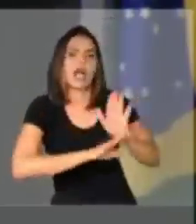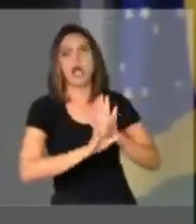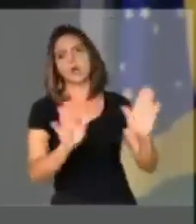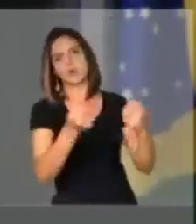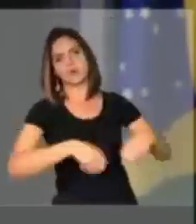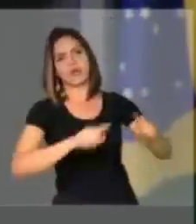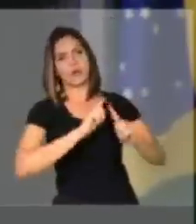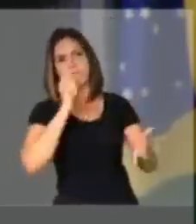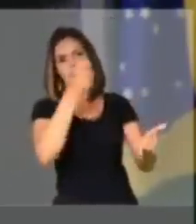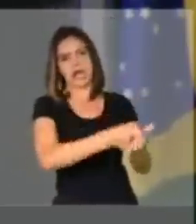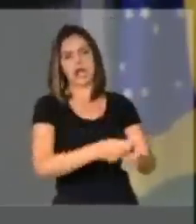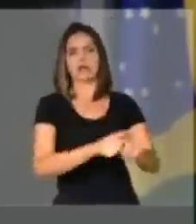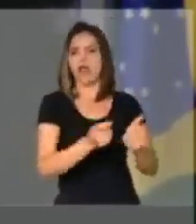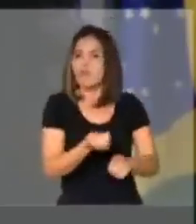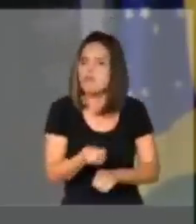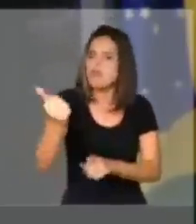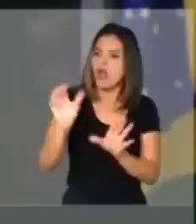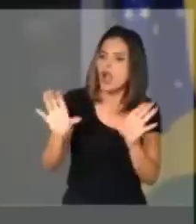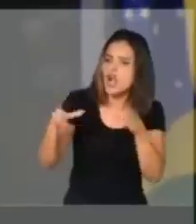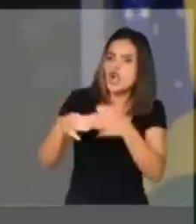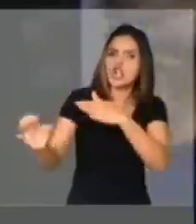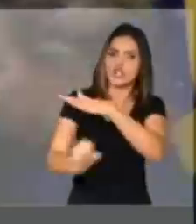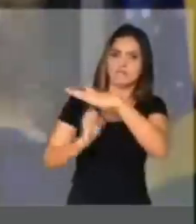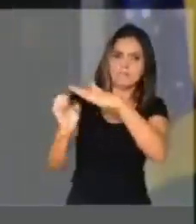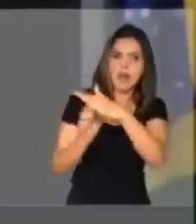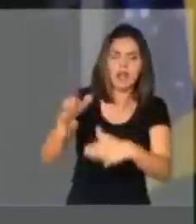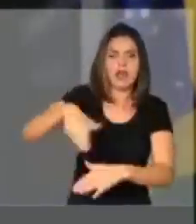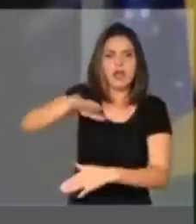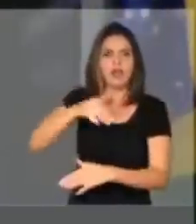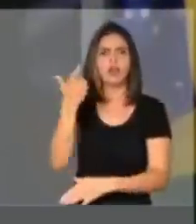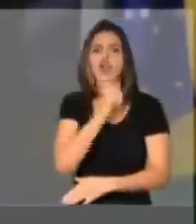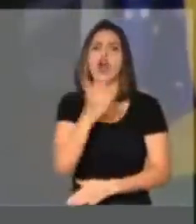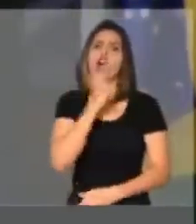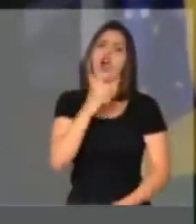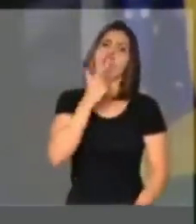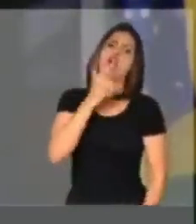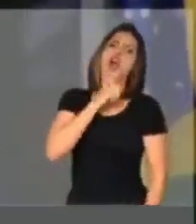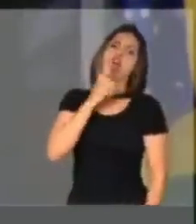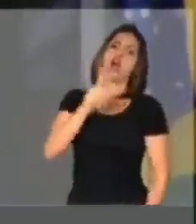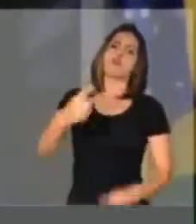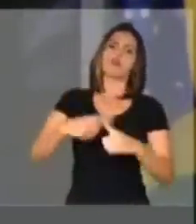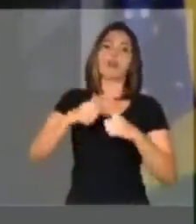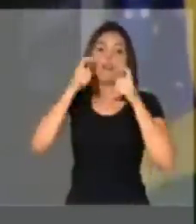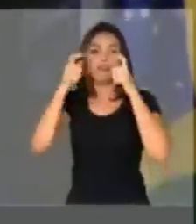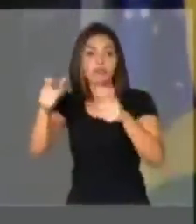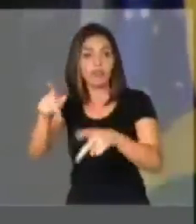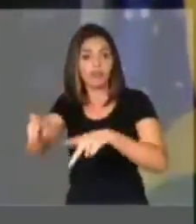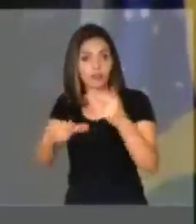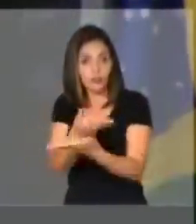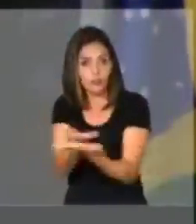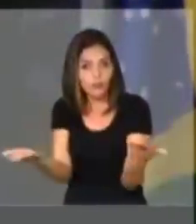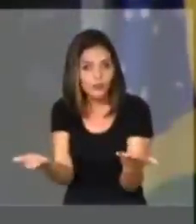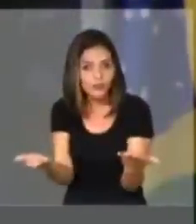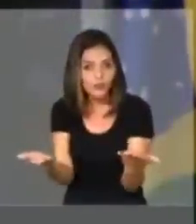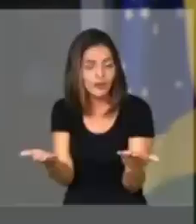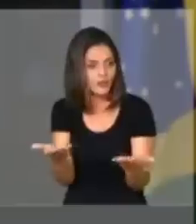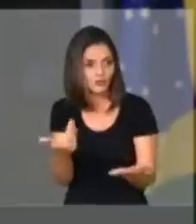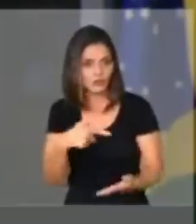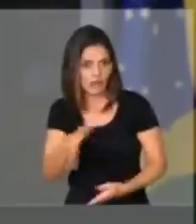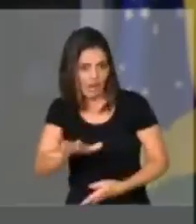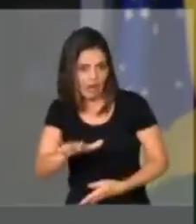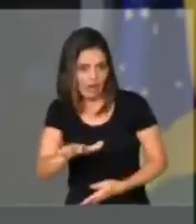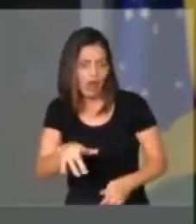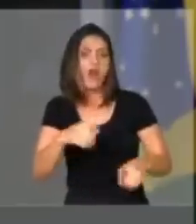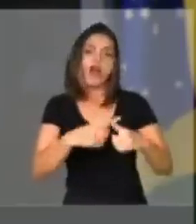concedermos mais benefícios para grupos de pressão que conseguem esses benefícios em detrimento do interesse público. Ou a gente está aqui para